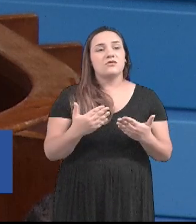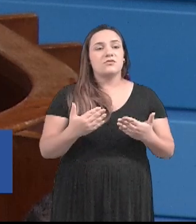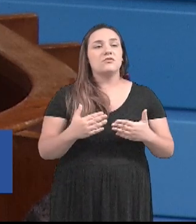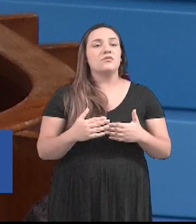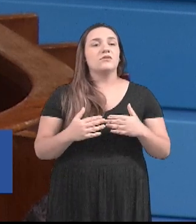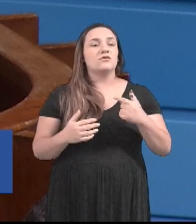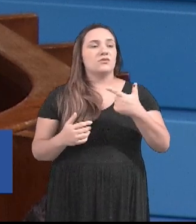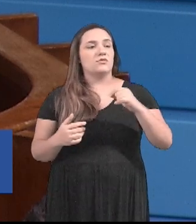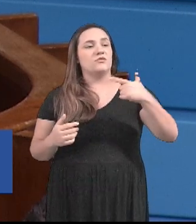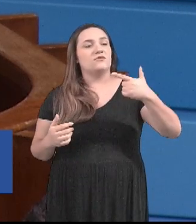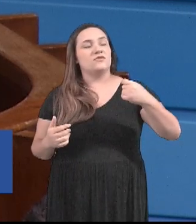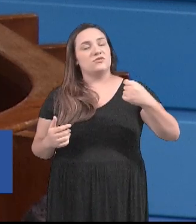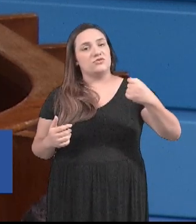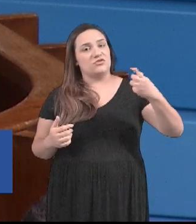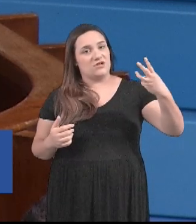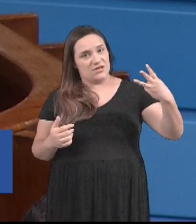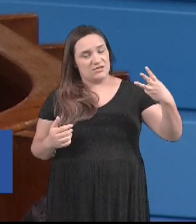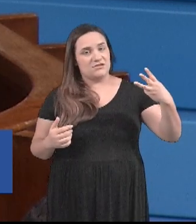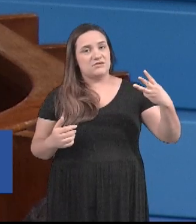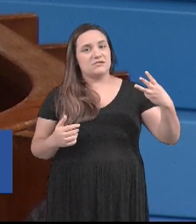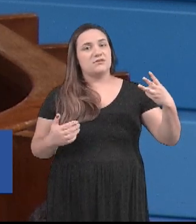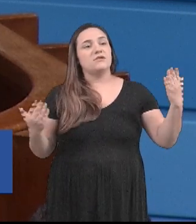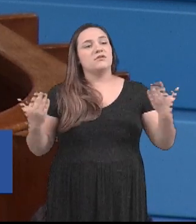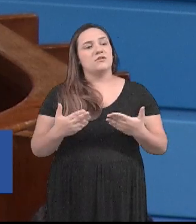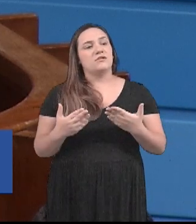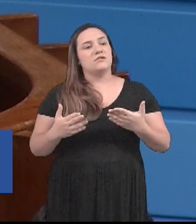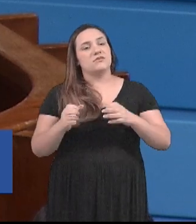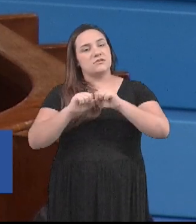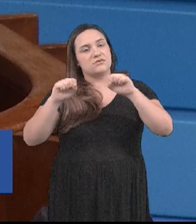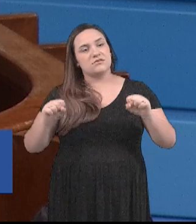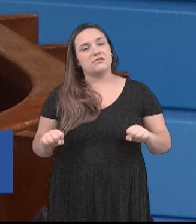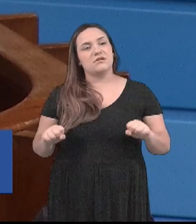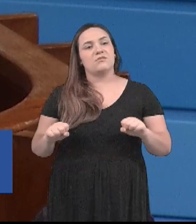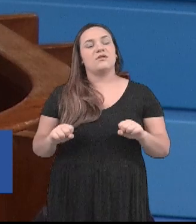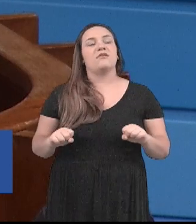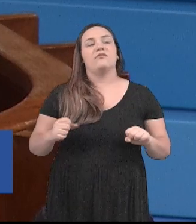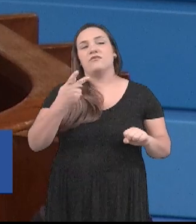nesse link nos dados, no sistema informatizado, há